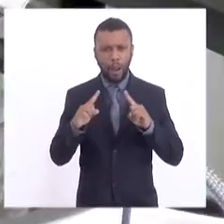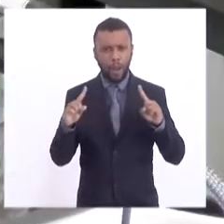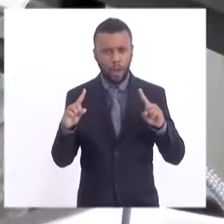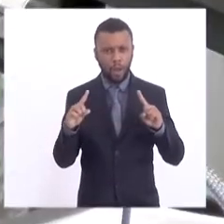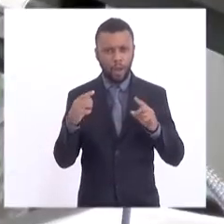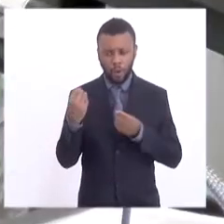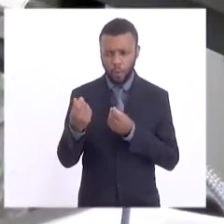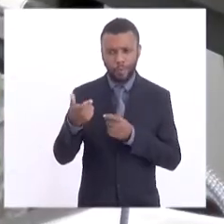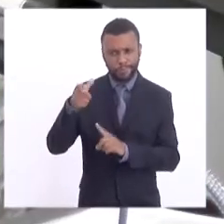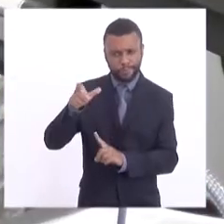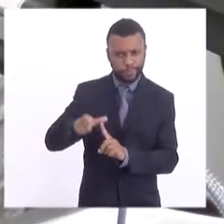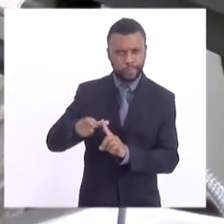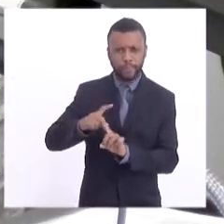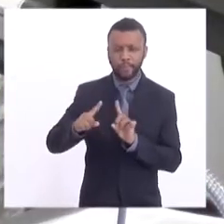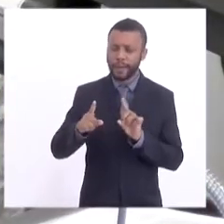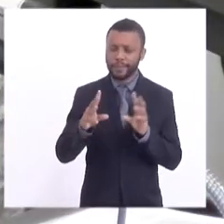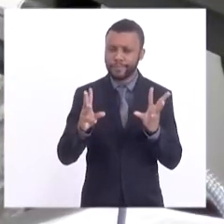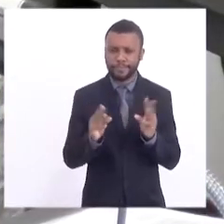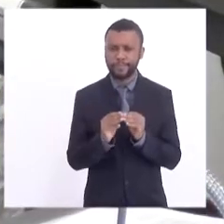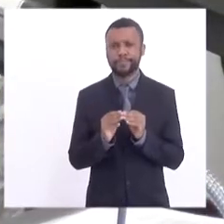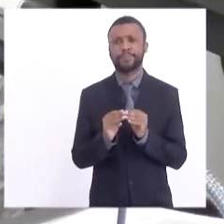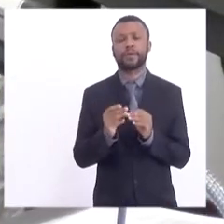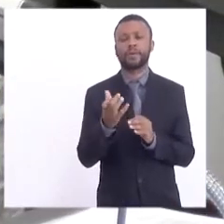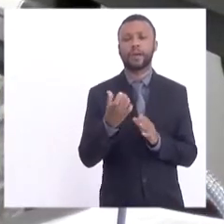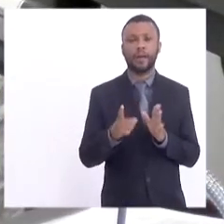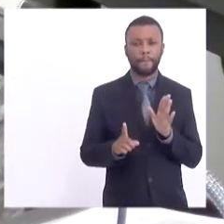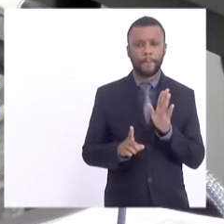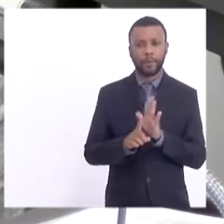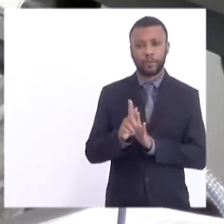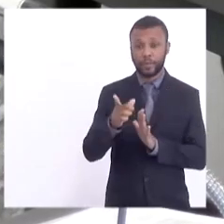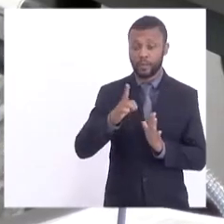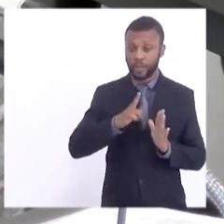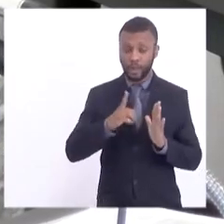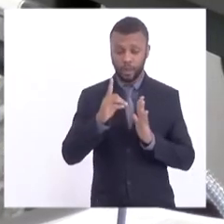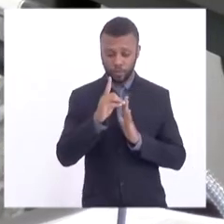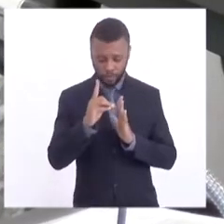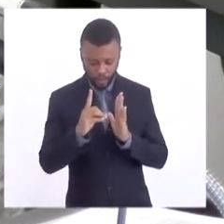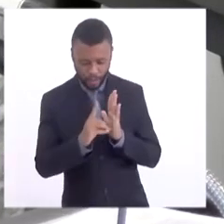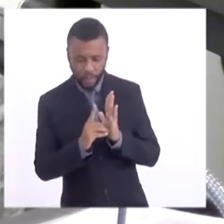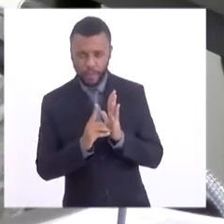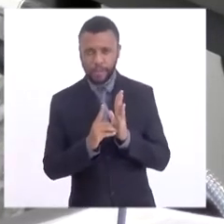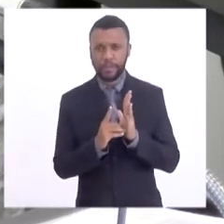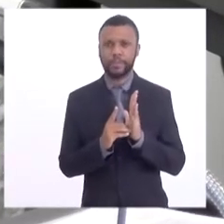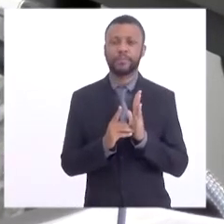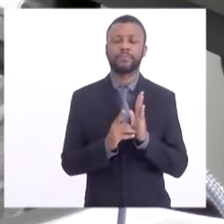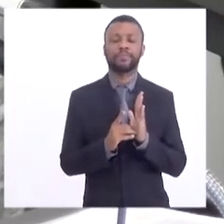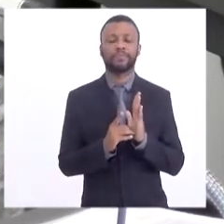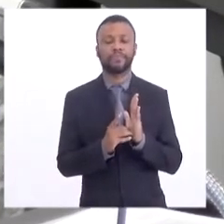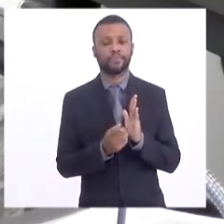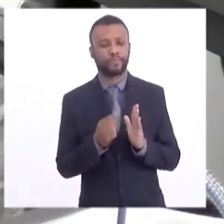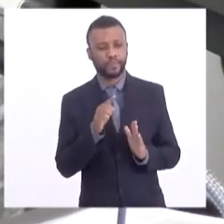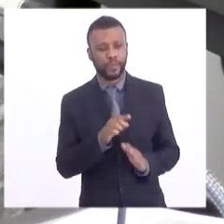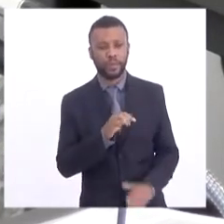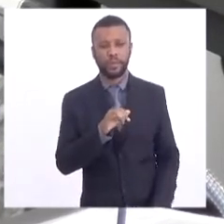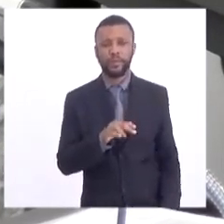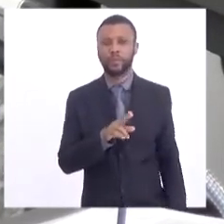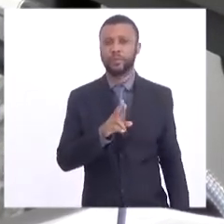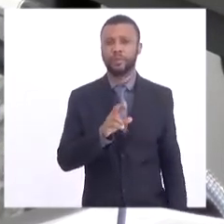de qualquer maneira eu queria só perguntar o seguinte a um decreto que o